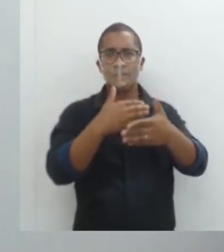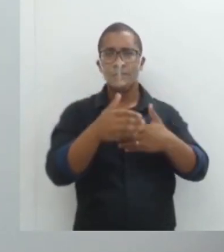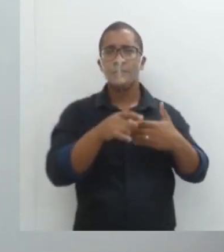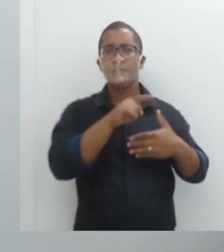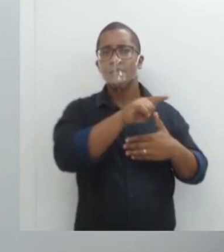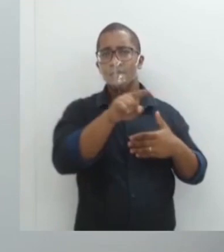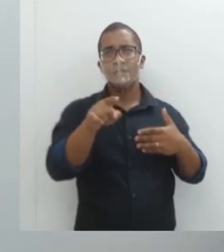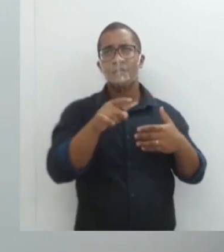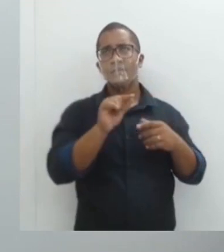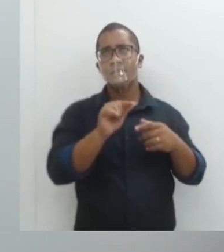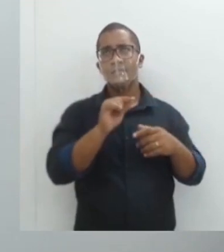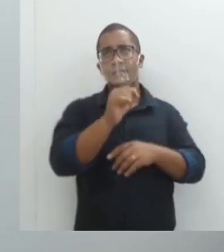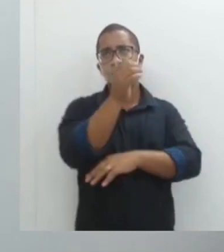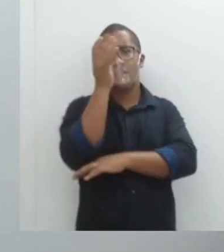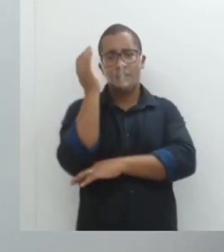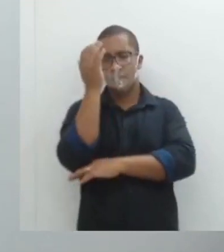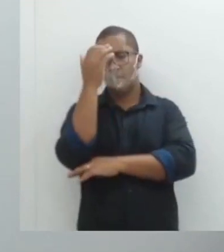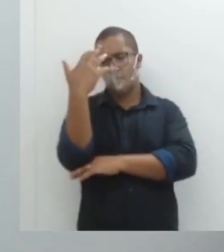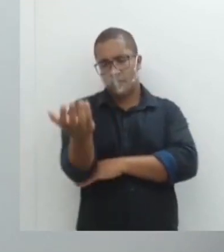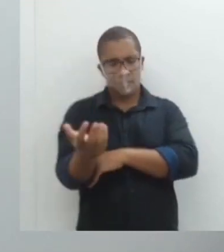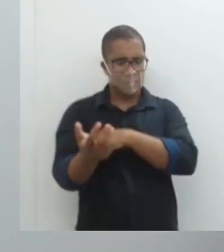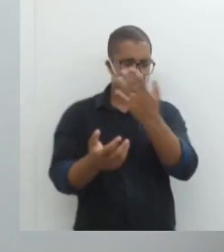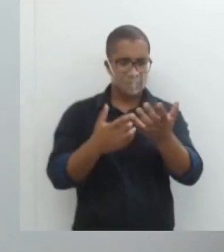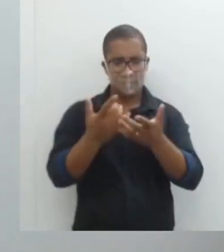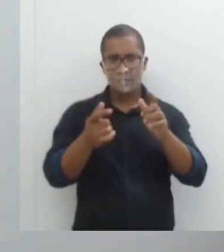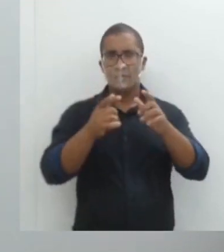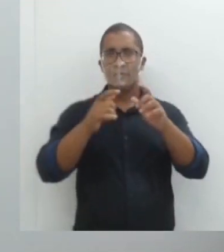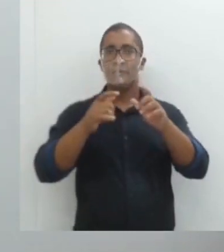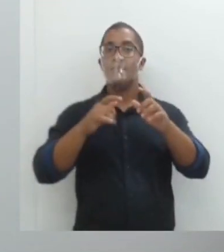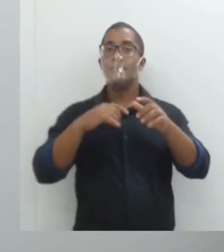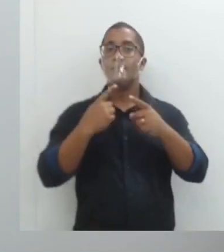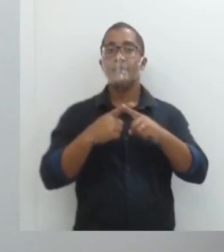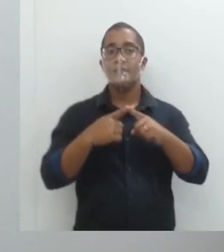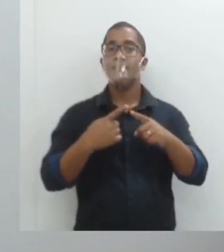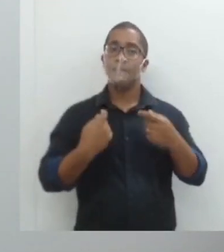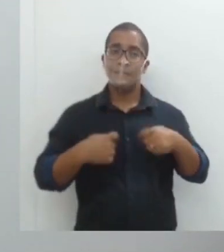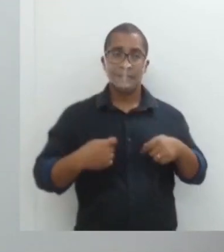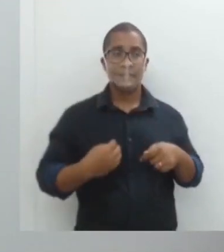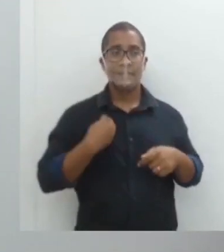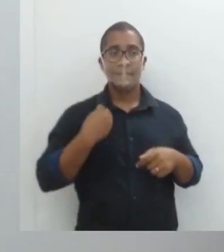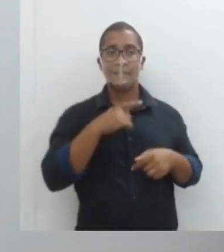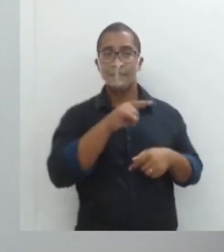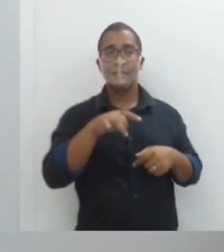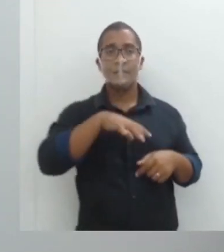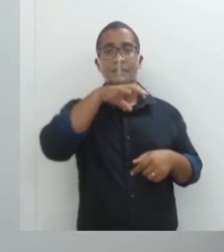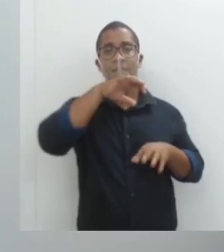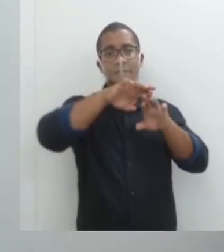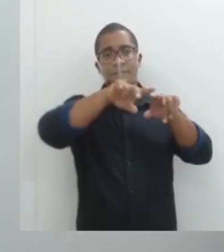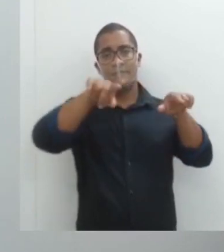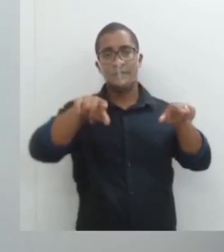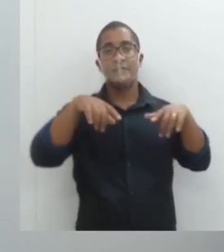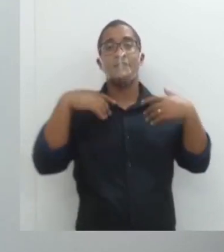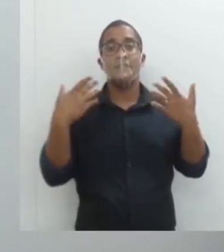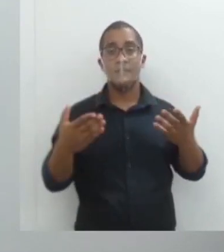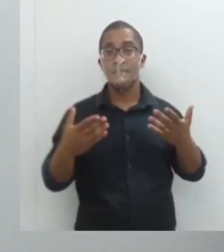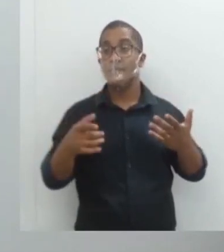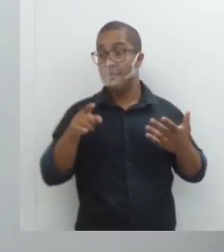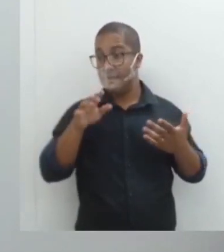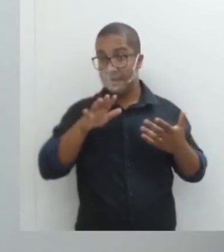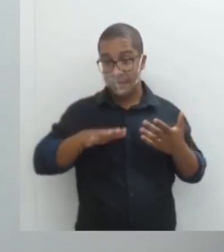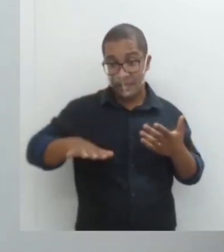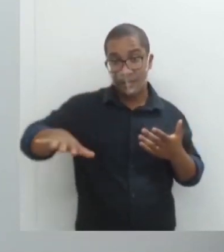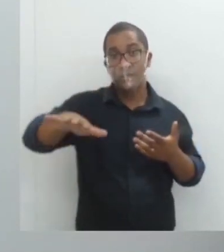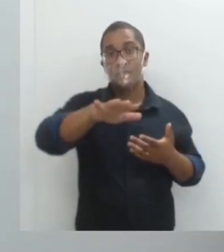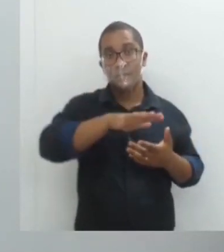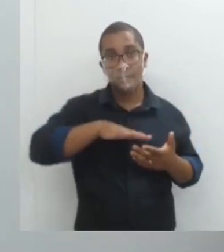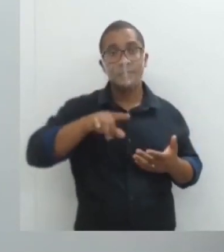para a criação, expansão, né? Então, automaticamente, eles foram expulsando ainda mais,